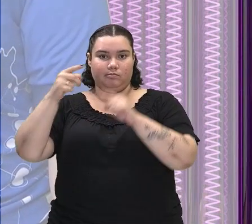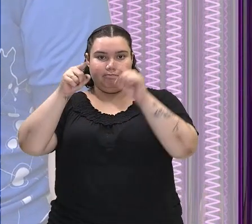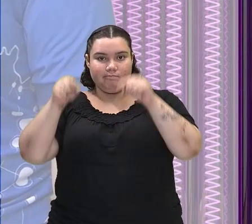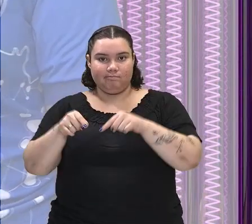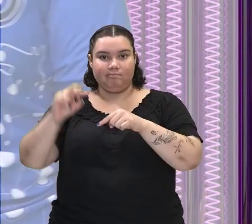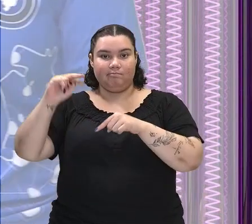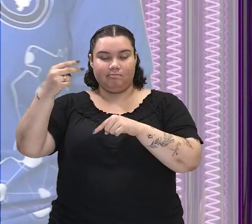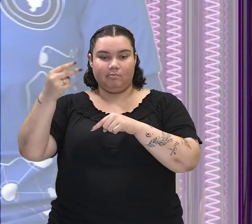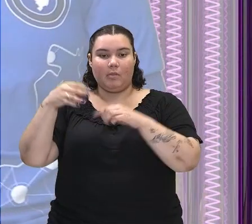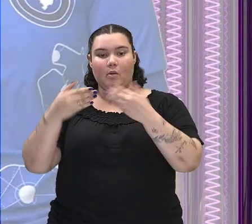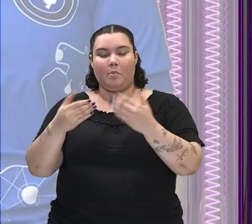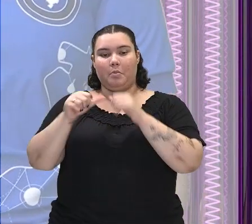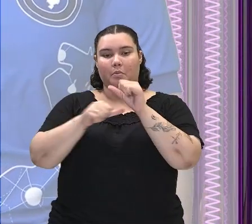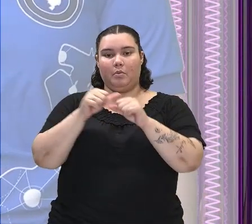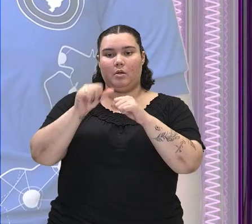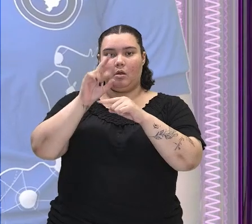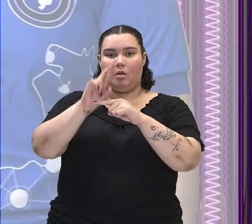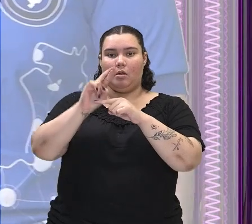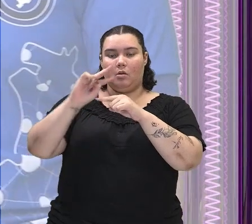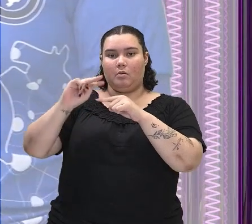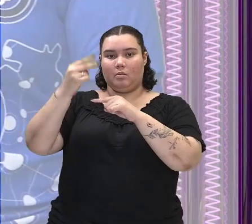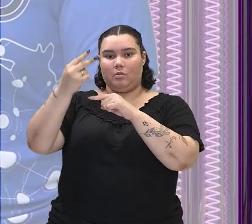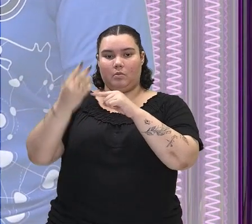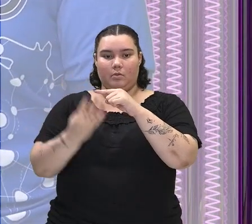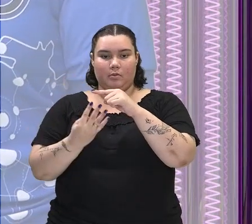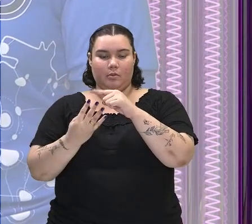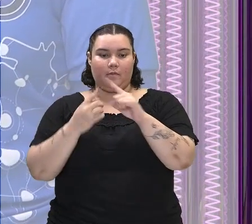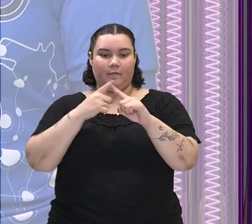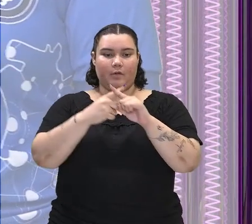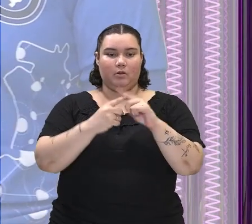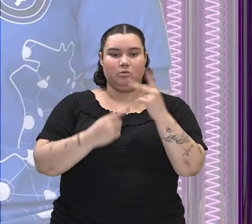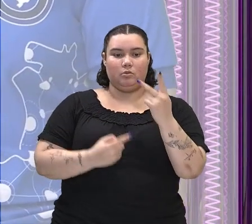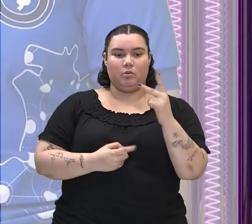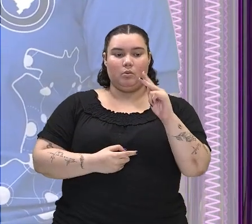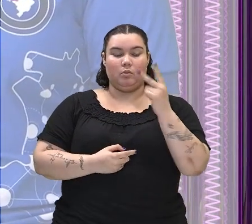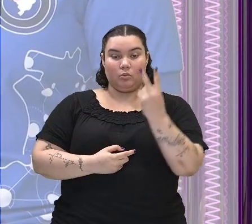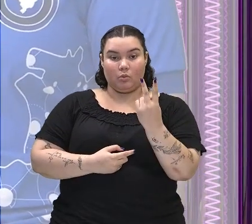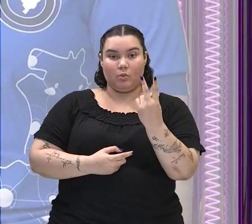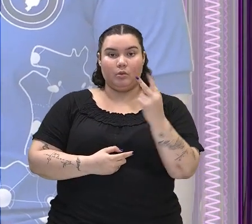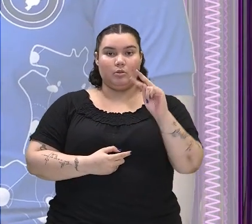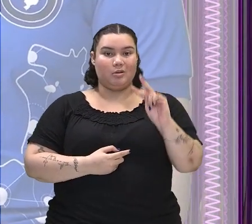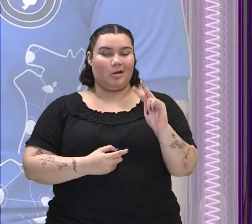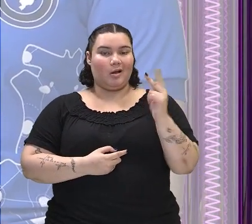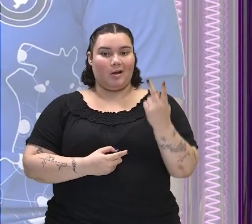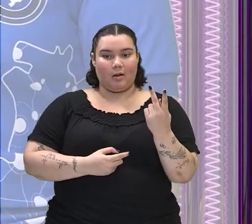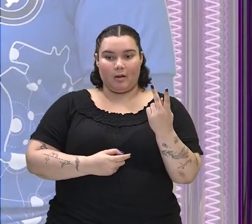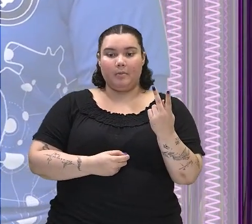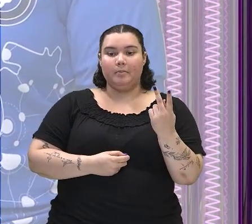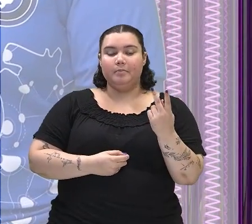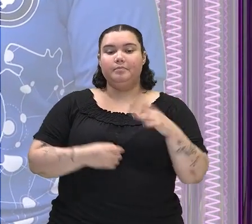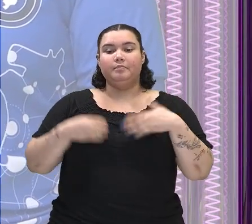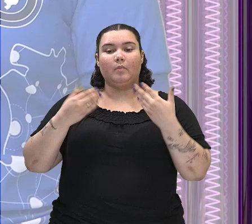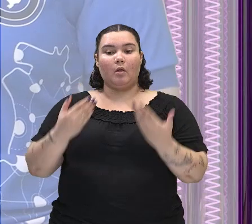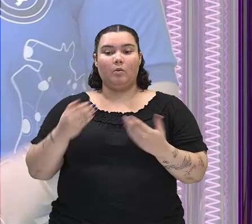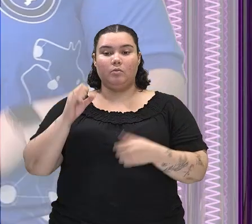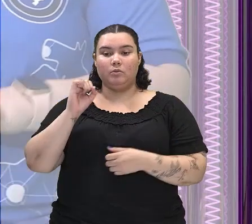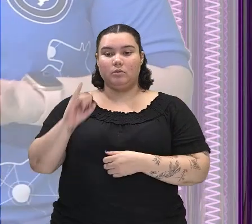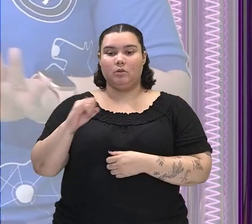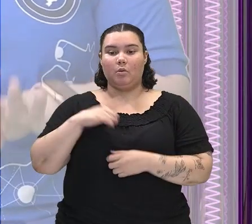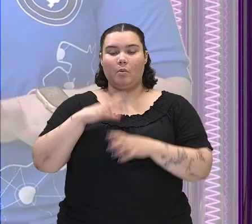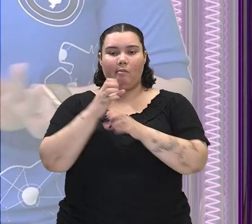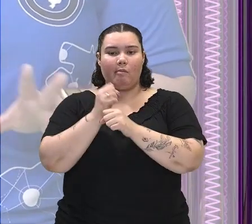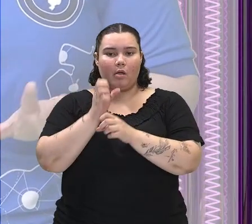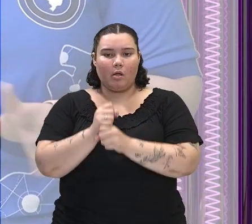quadrado. Então, vai ficar R ao quadrado sobre 4, vezes o dobro da altura, que é 2H. Então, se a gente fizer só os cálculos